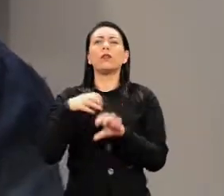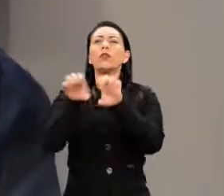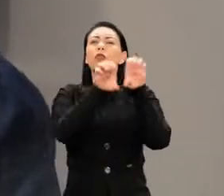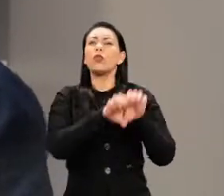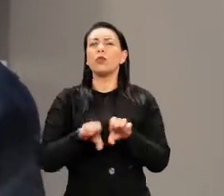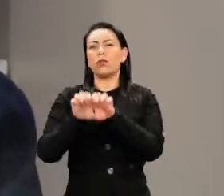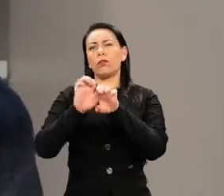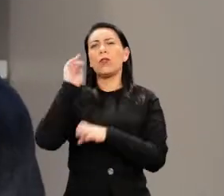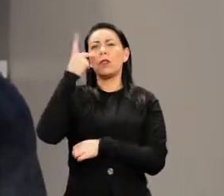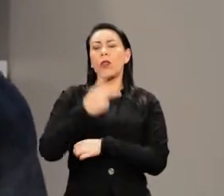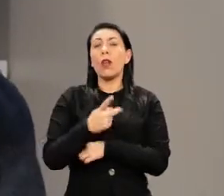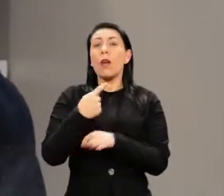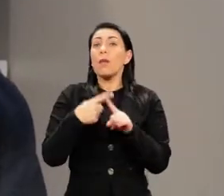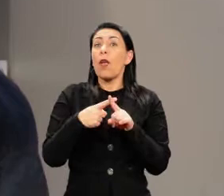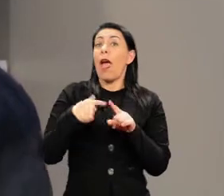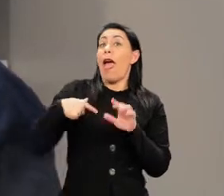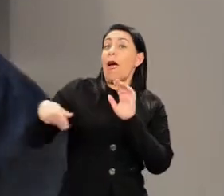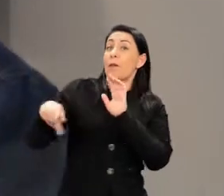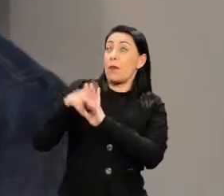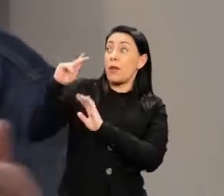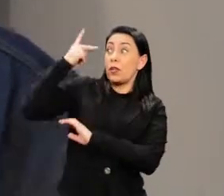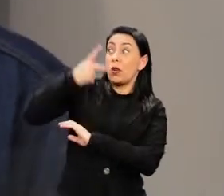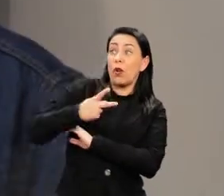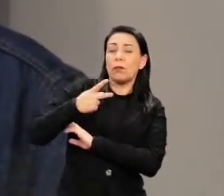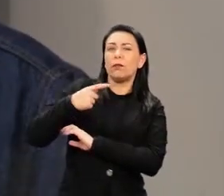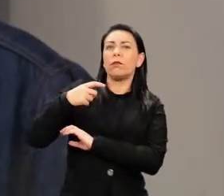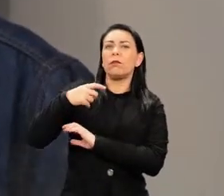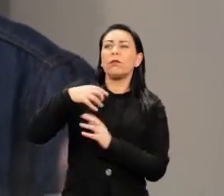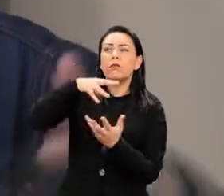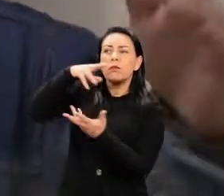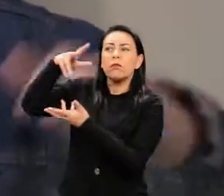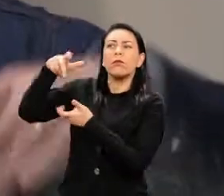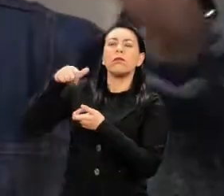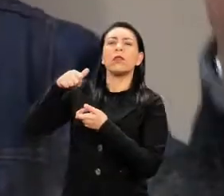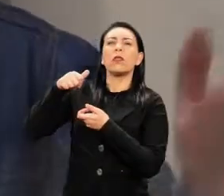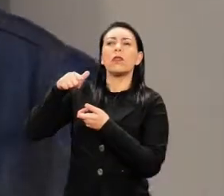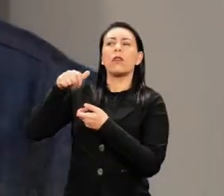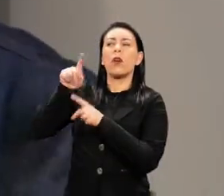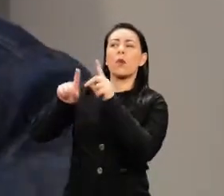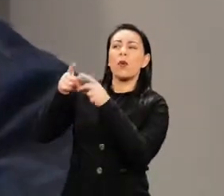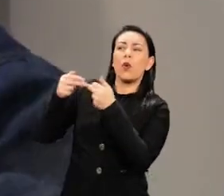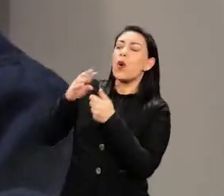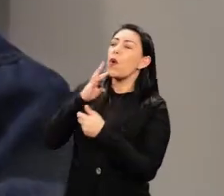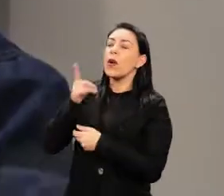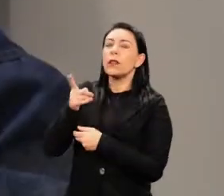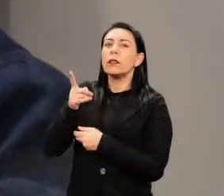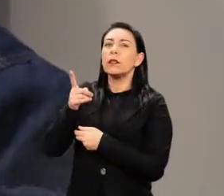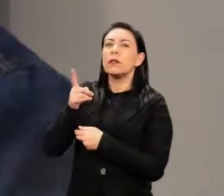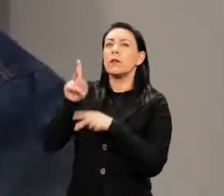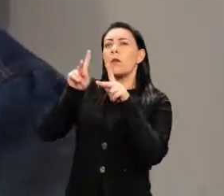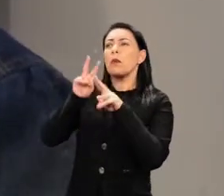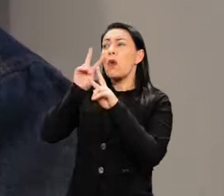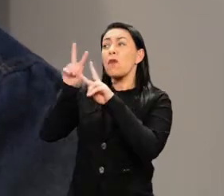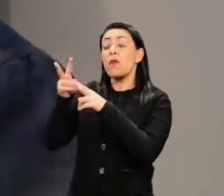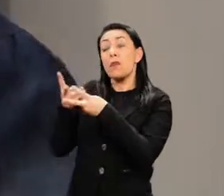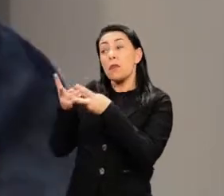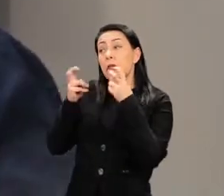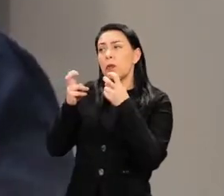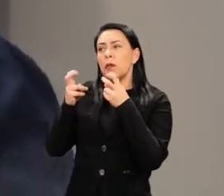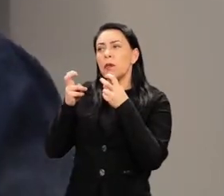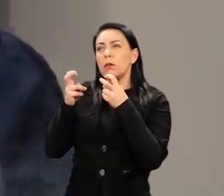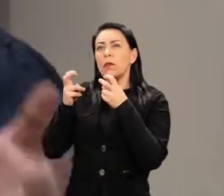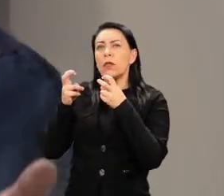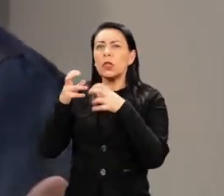como agente estruturas histórias que uma coisa é a história que é dado no mundo uma história que a gente conhece e que alguém